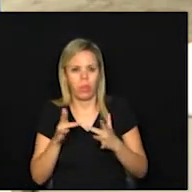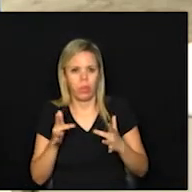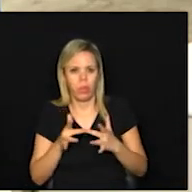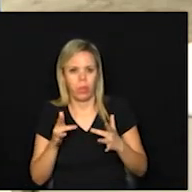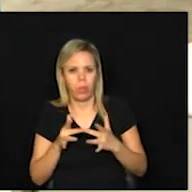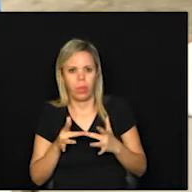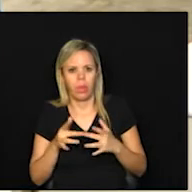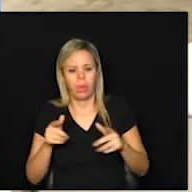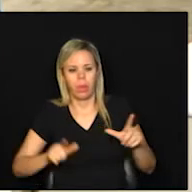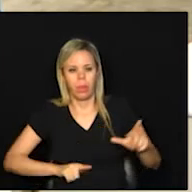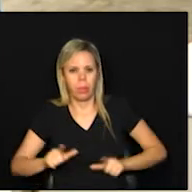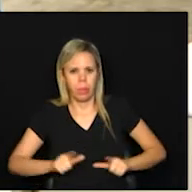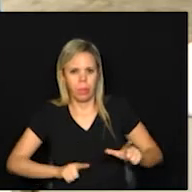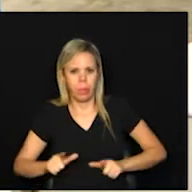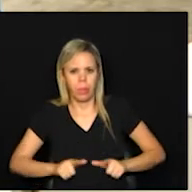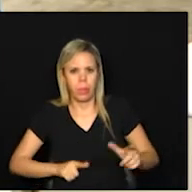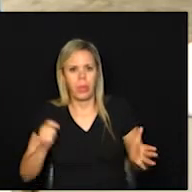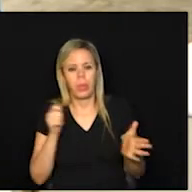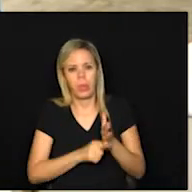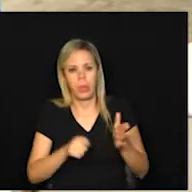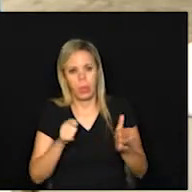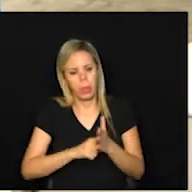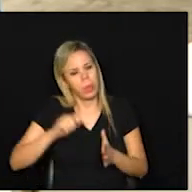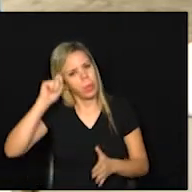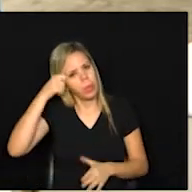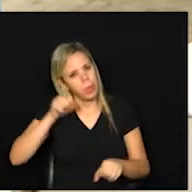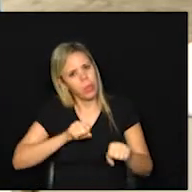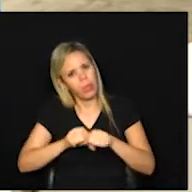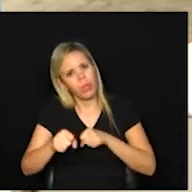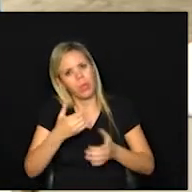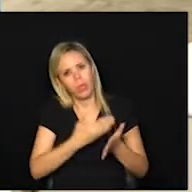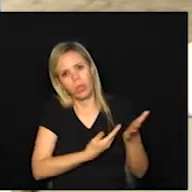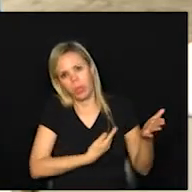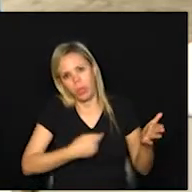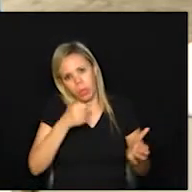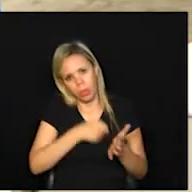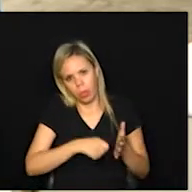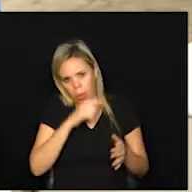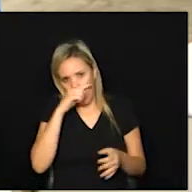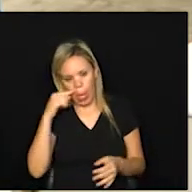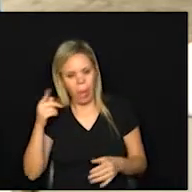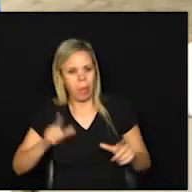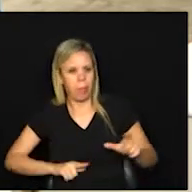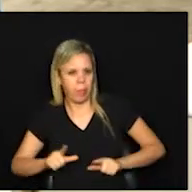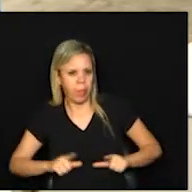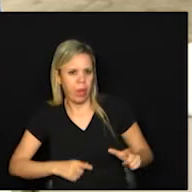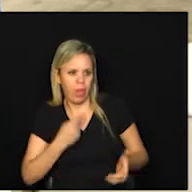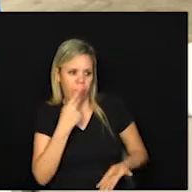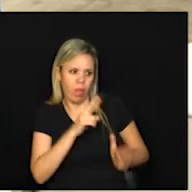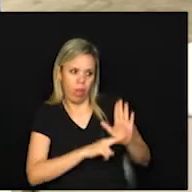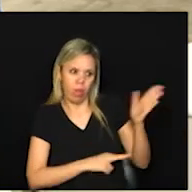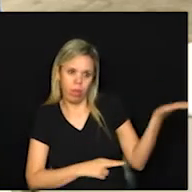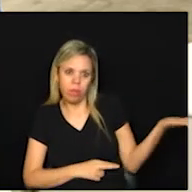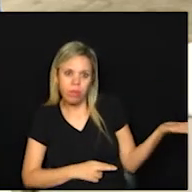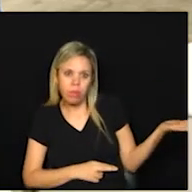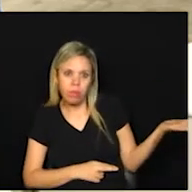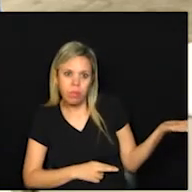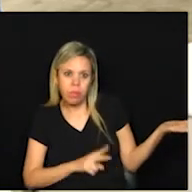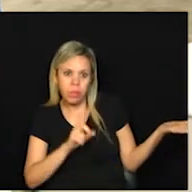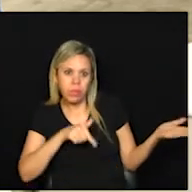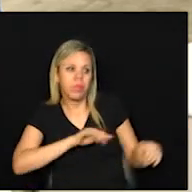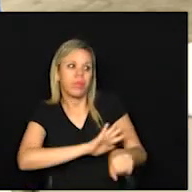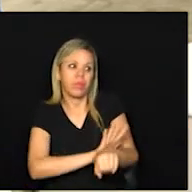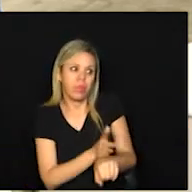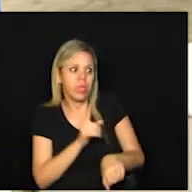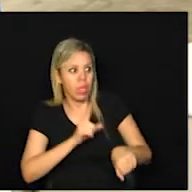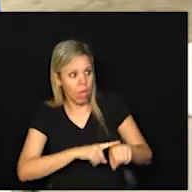com a prima, que é militante, negra, formada em políticas públicas, e a prima falou assim, não, esse tipo de procedimento, ele é um racismo